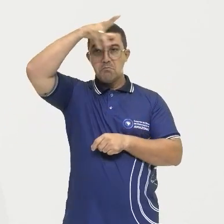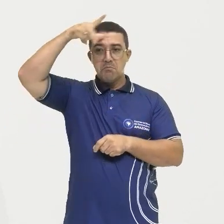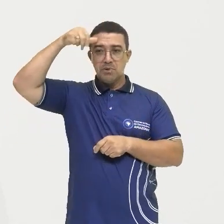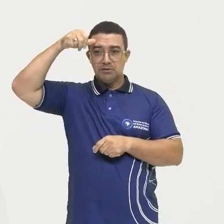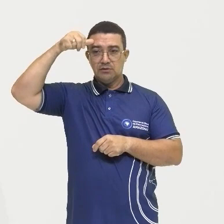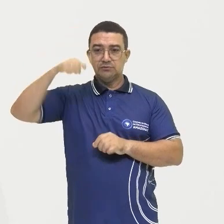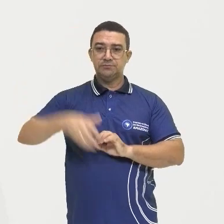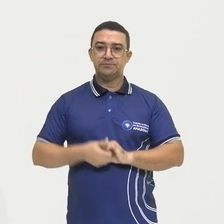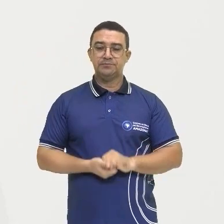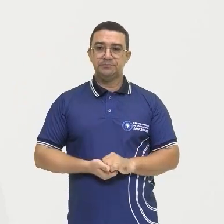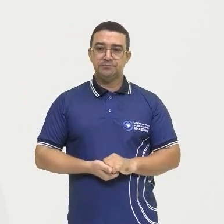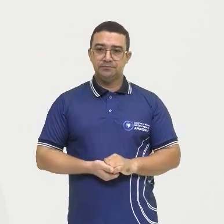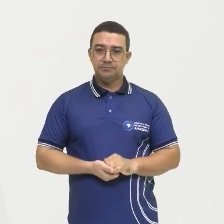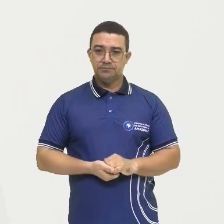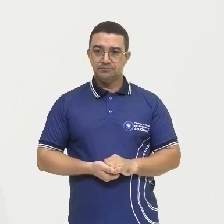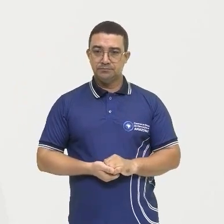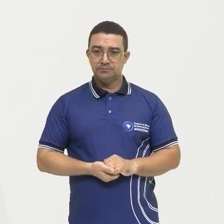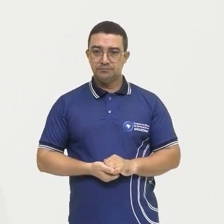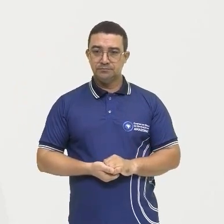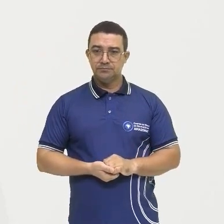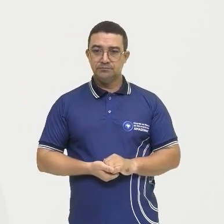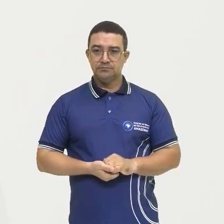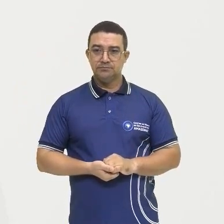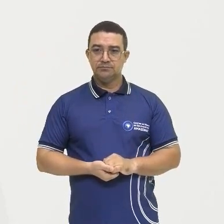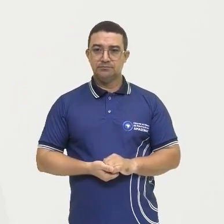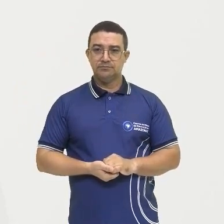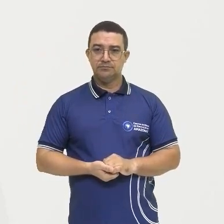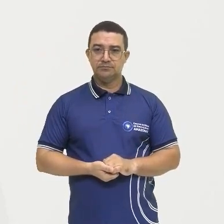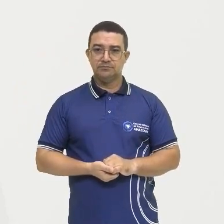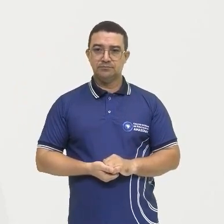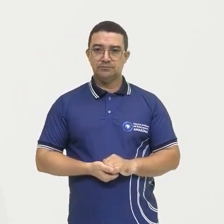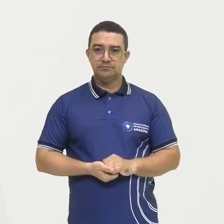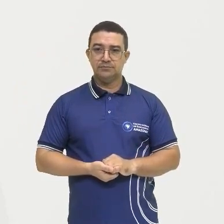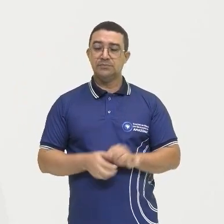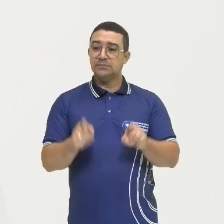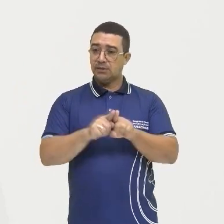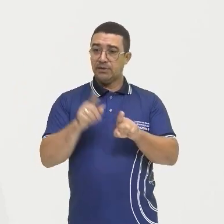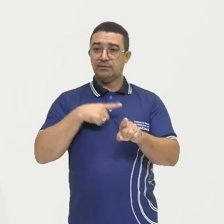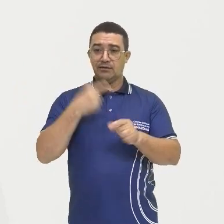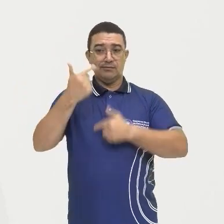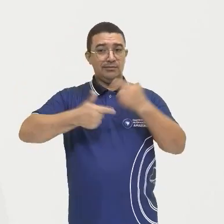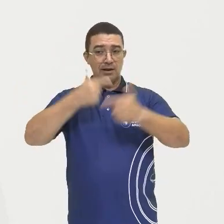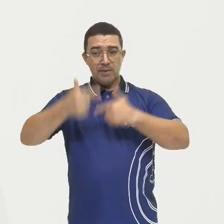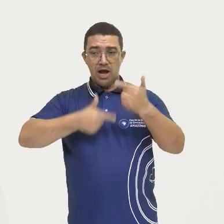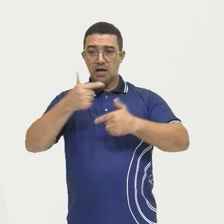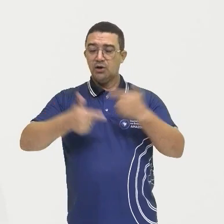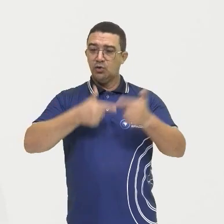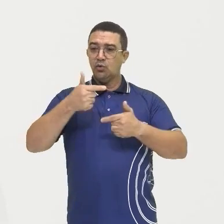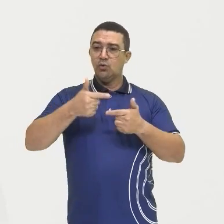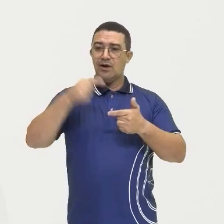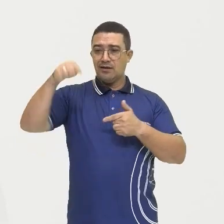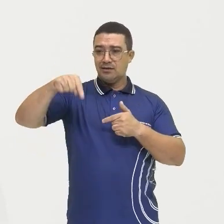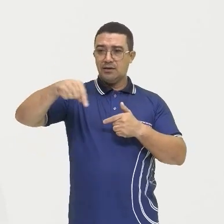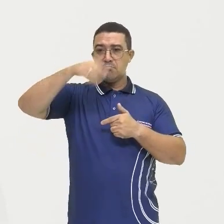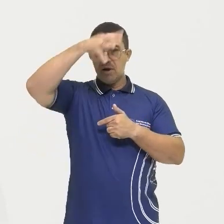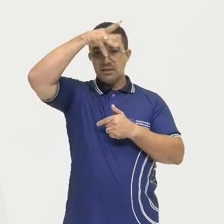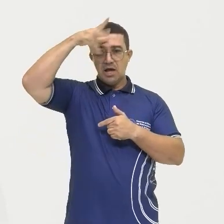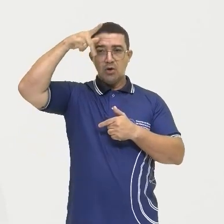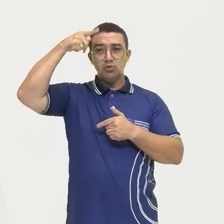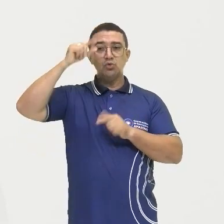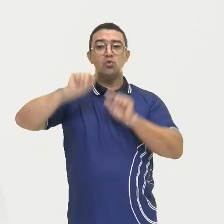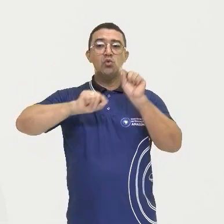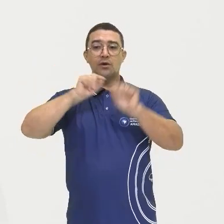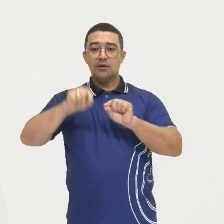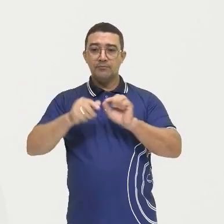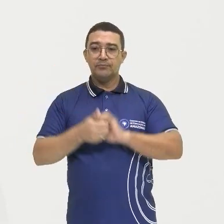bem? Temos também como importante atividade econômica desenvolvida aqui no Polo Industrial de Manaus, o beneficiamento